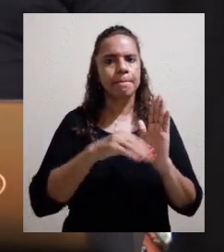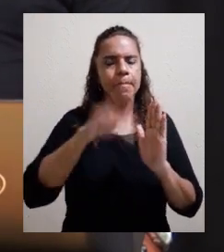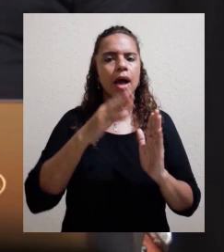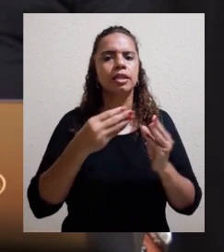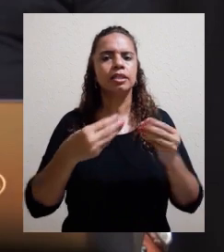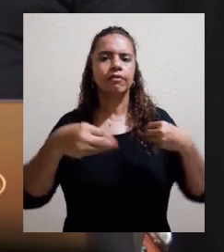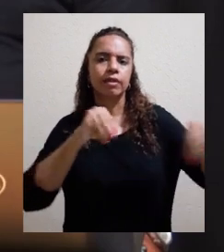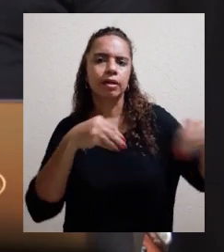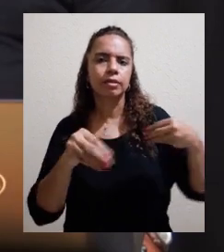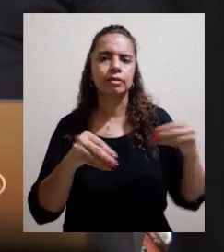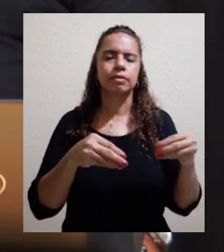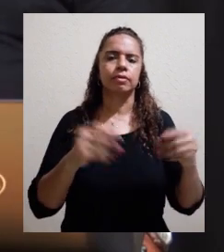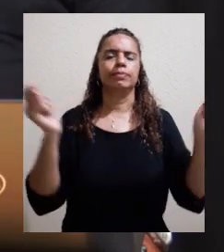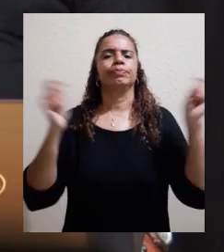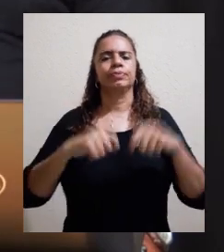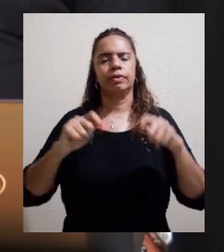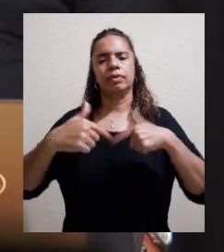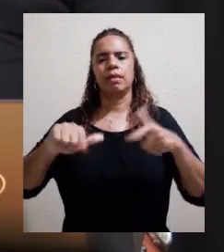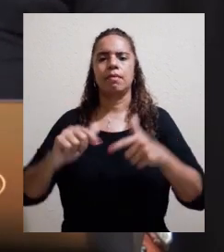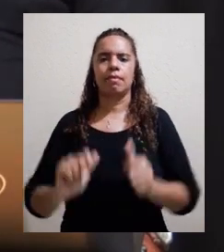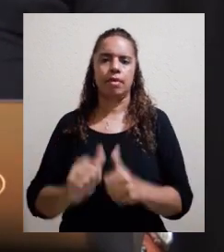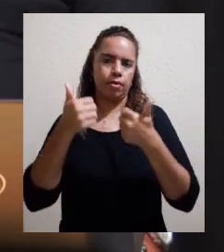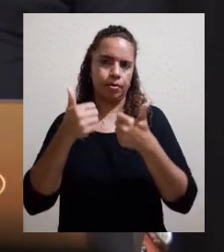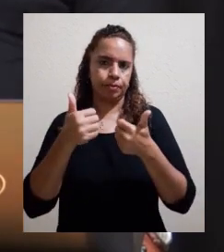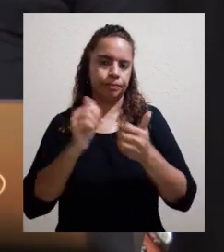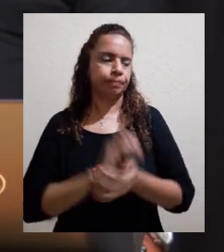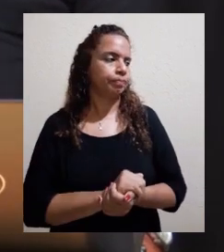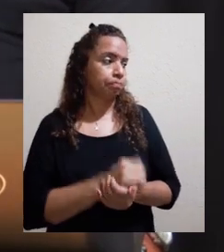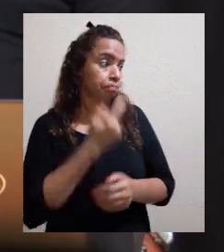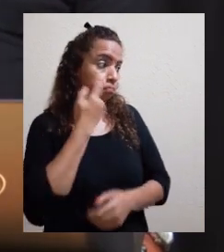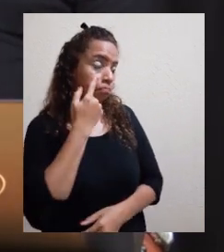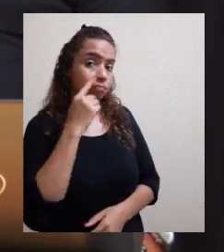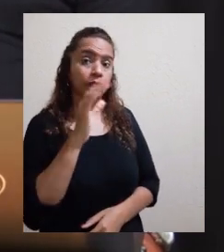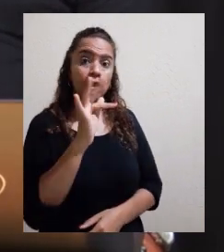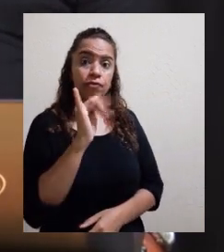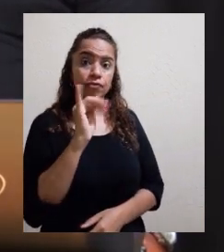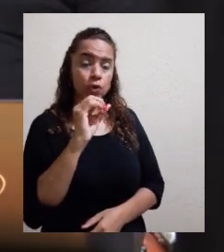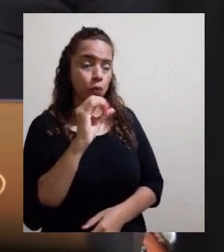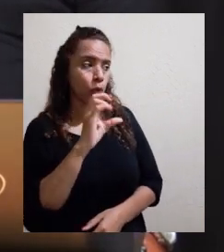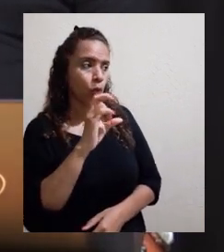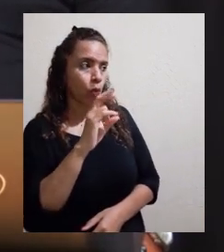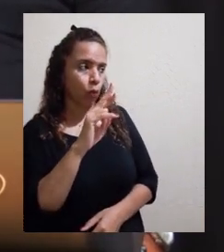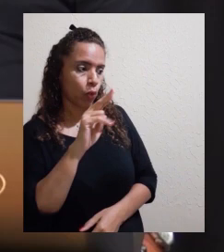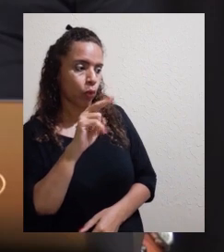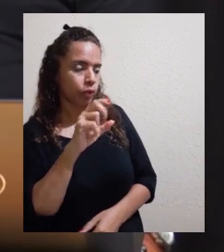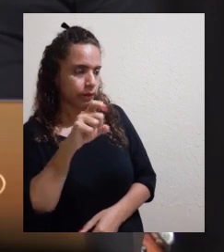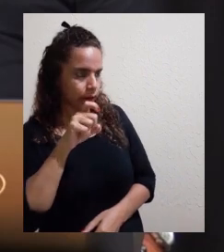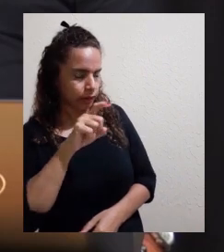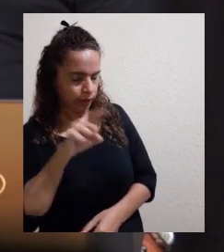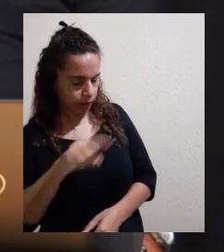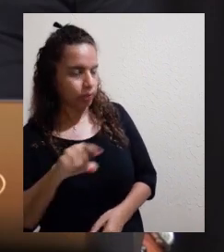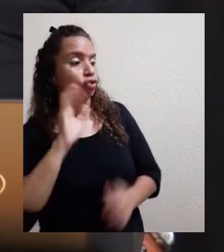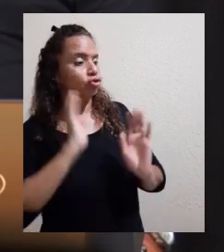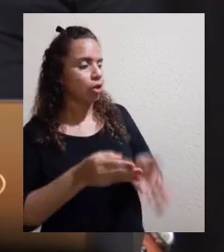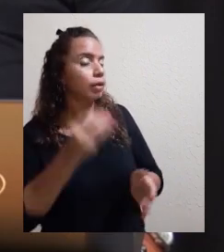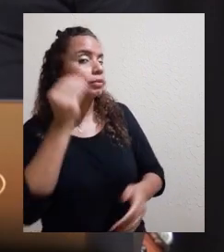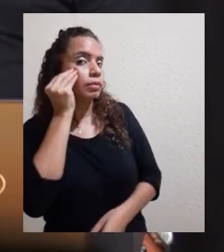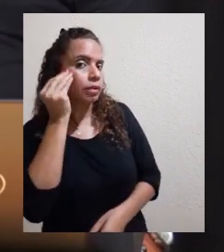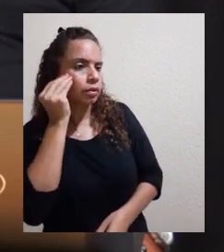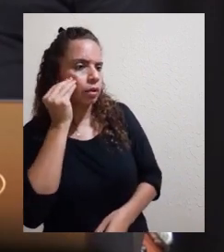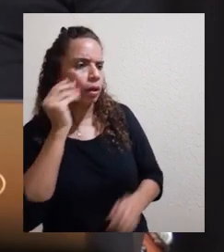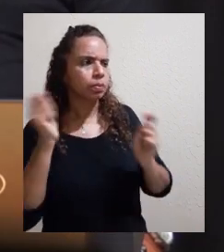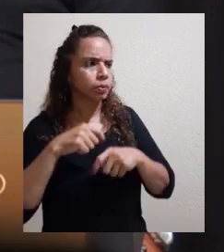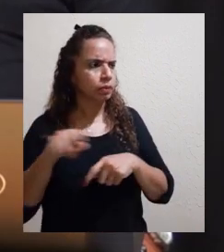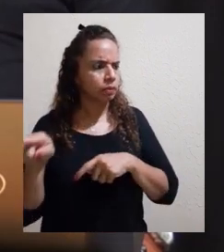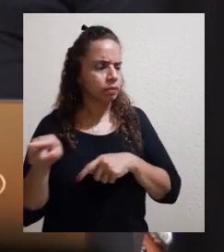vista de testagem, a gente conseguiria fazer um trabalho melhor. Me corrija se eu estou errado, mas a Fiocruz já tentou fazer esses testes, ou já está fazendo esse tipo